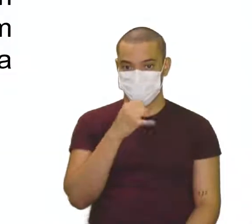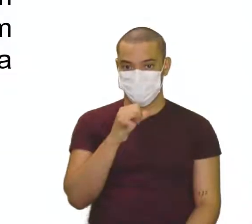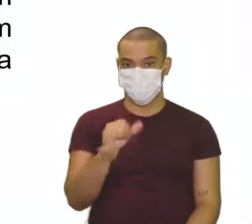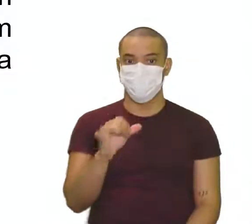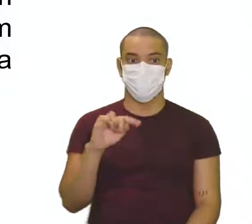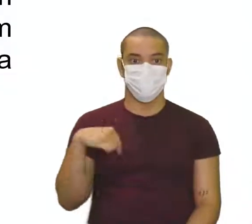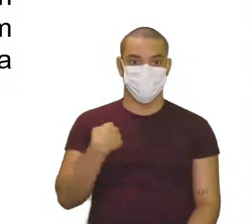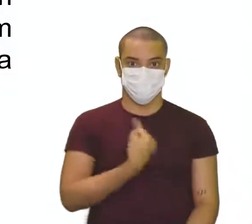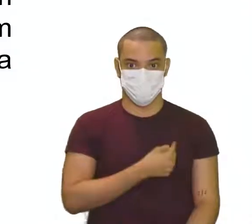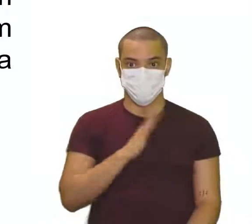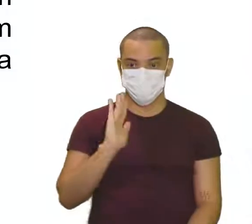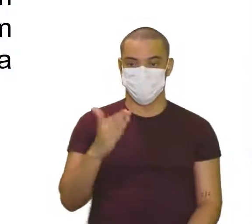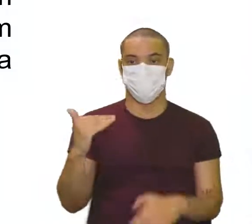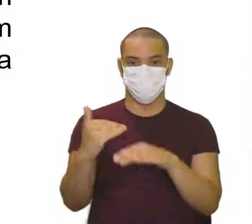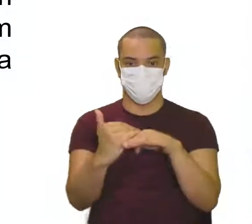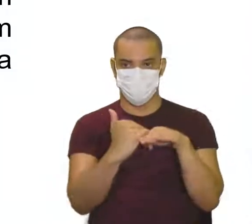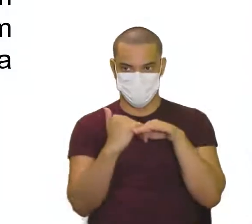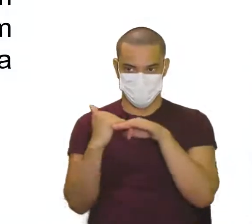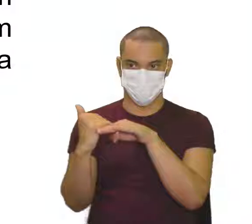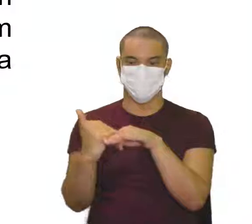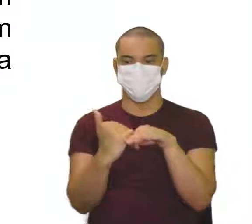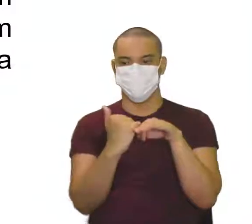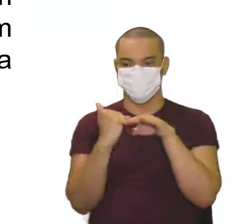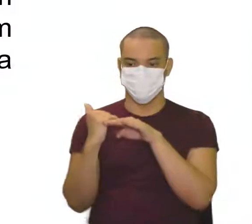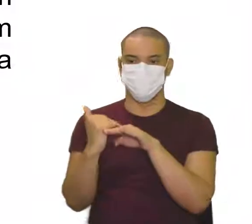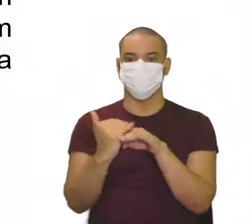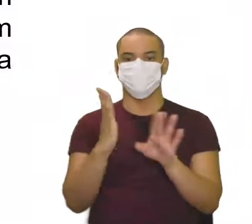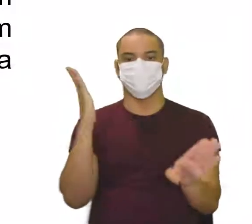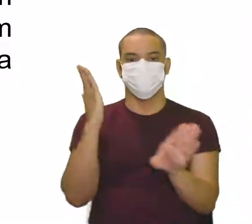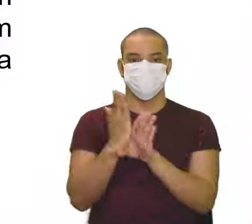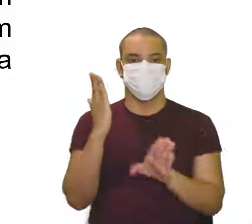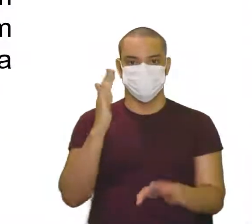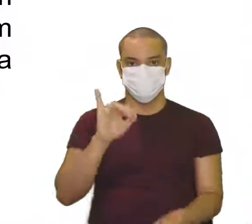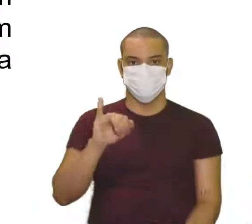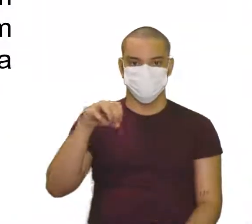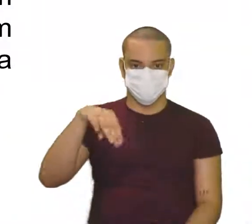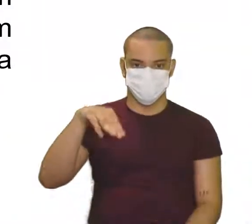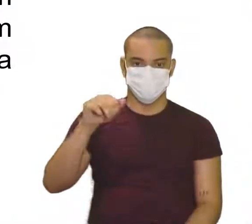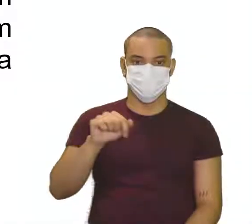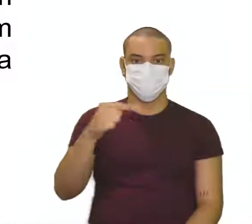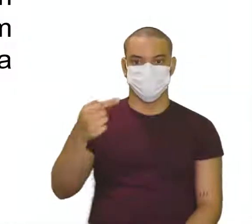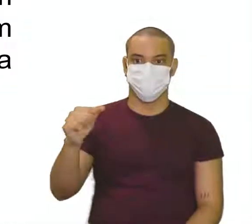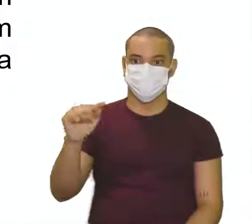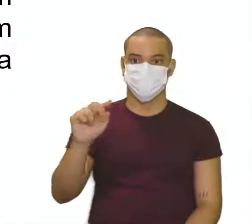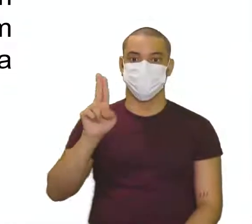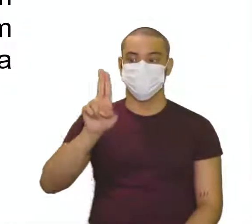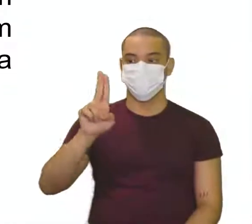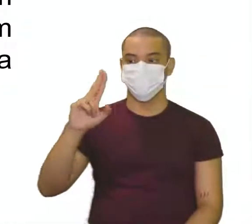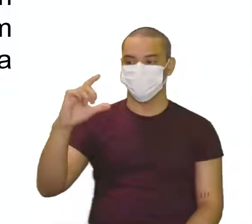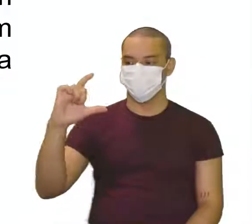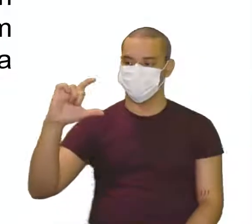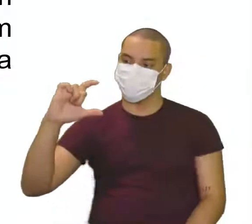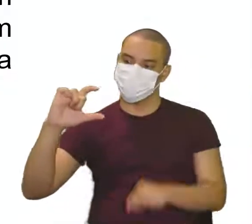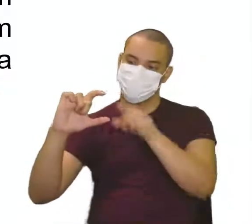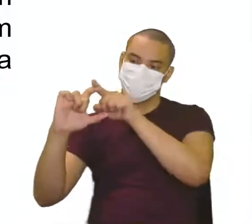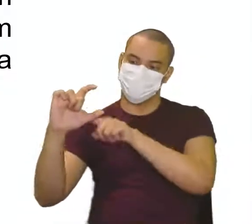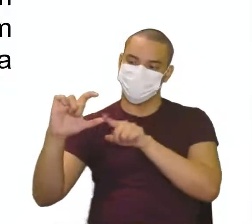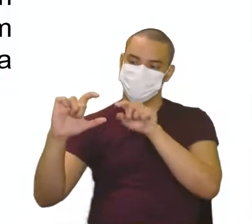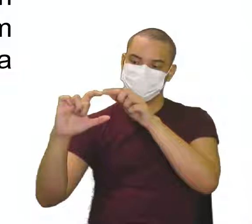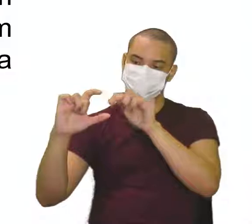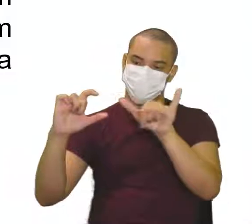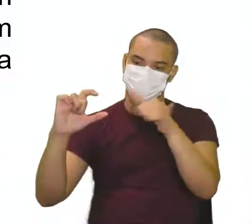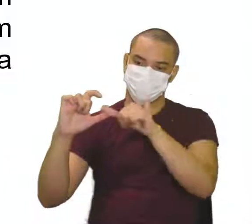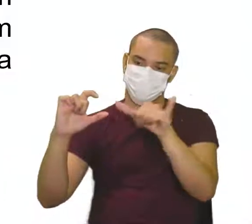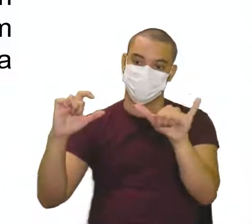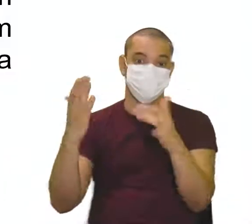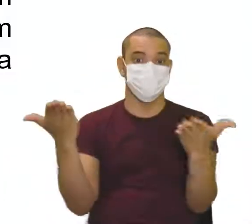campo magnético uniforme, que é devido aí a ímãs com forma de U, por exemplo. Agora a gente vai ver também campo